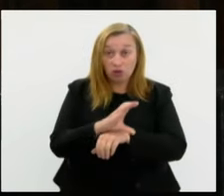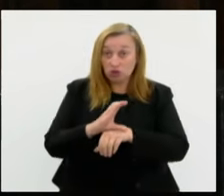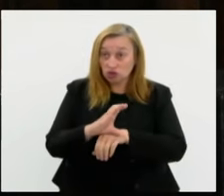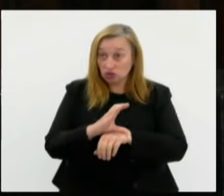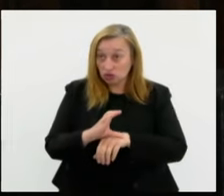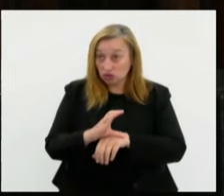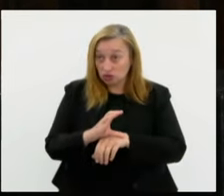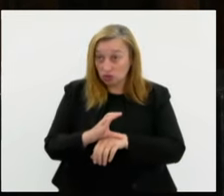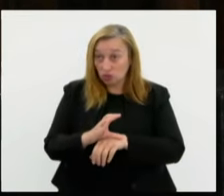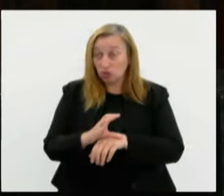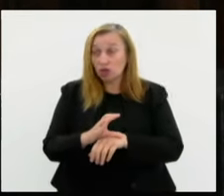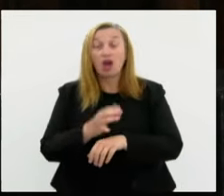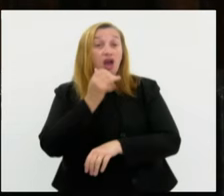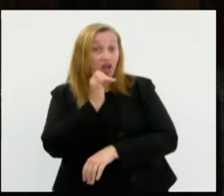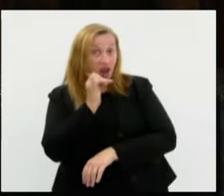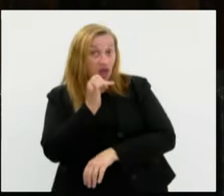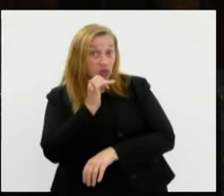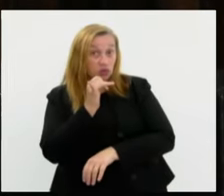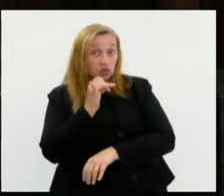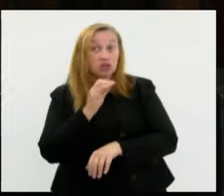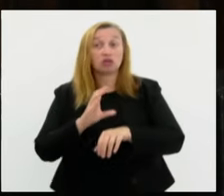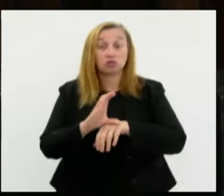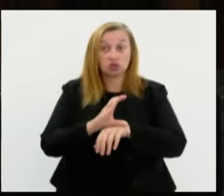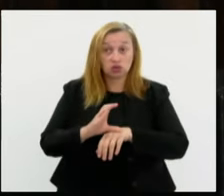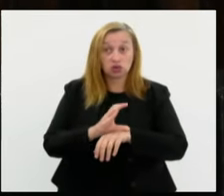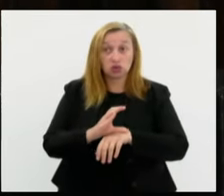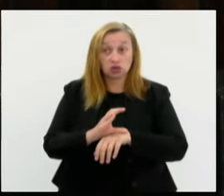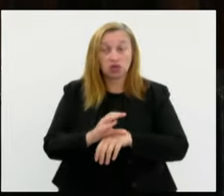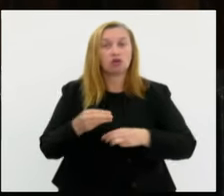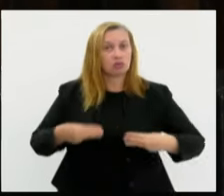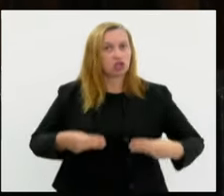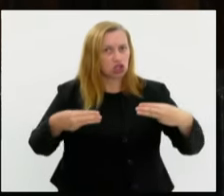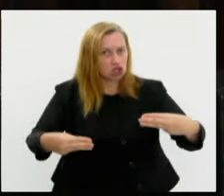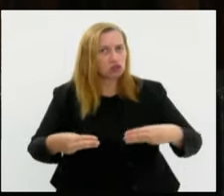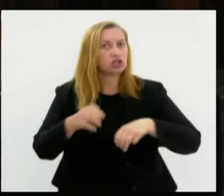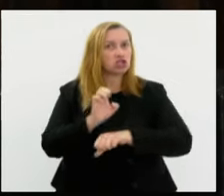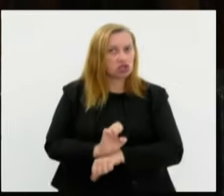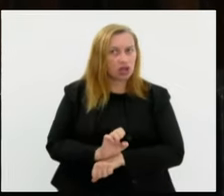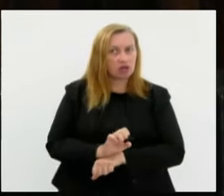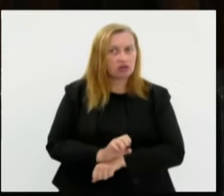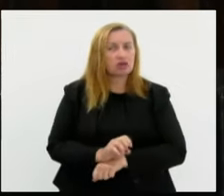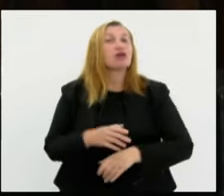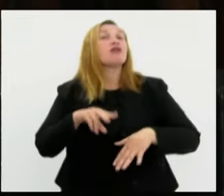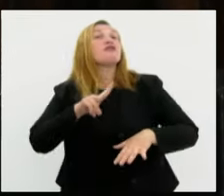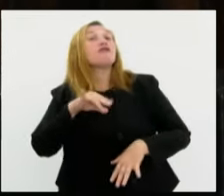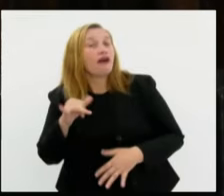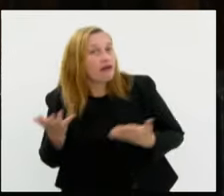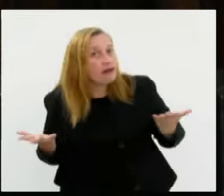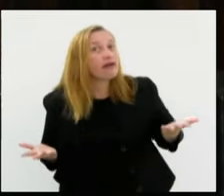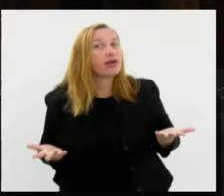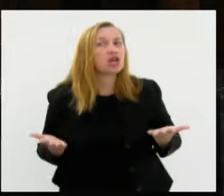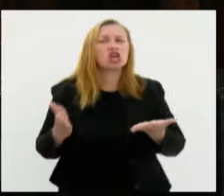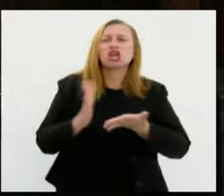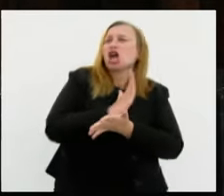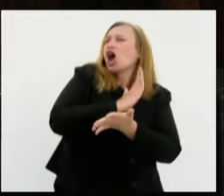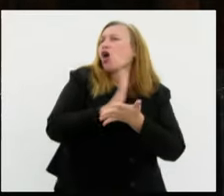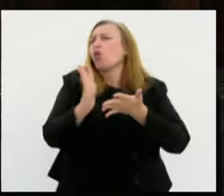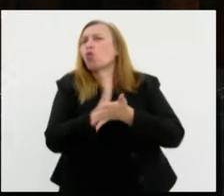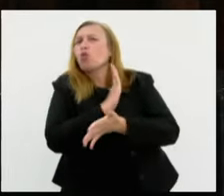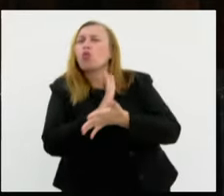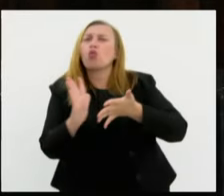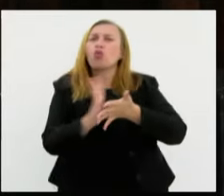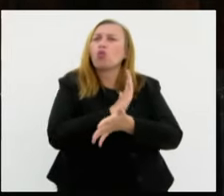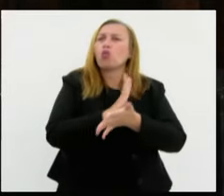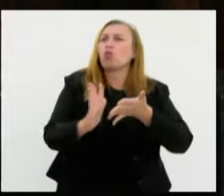deputado constituinte, relator da nossa Constituição, e foi ministro de Estado. Vai que, em algum tribunal